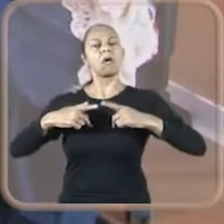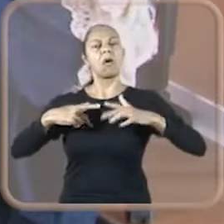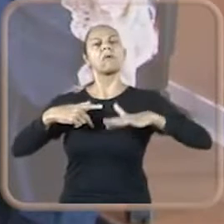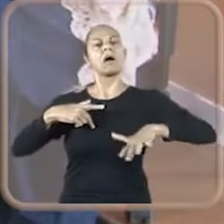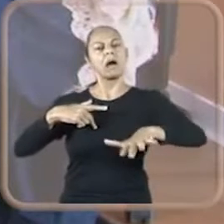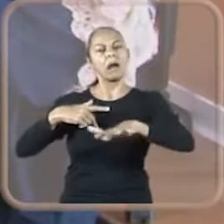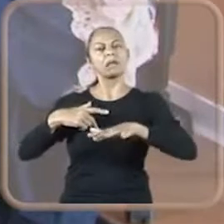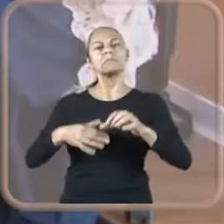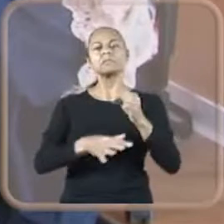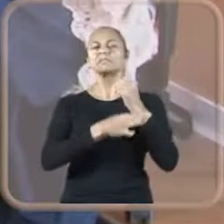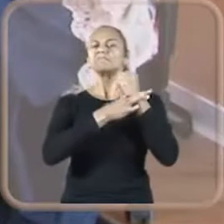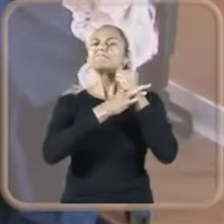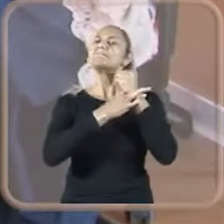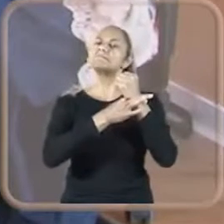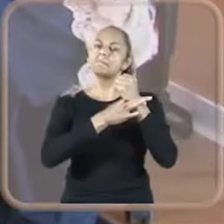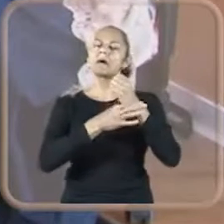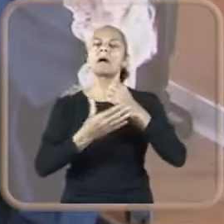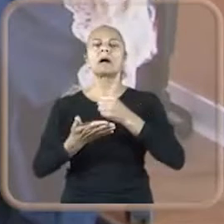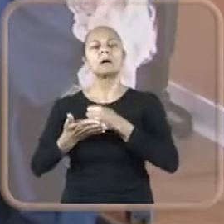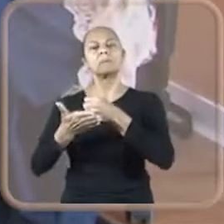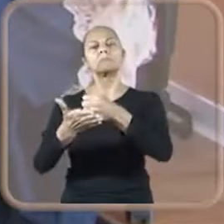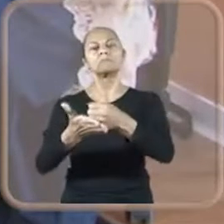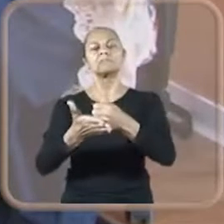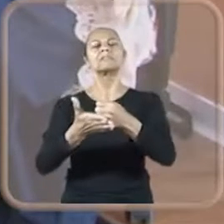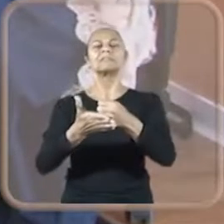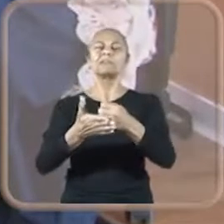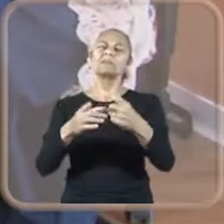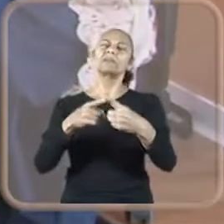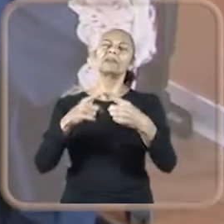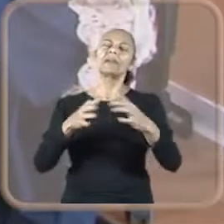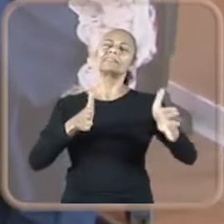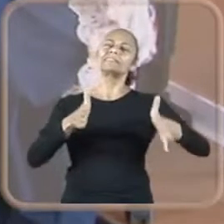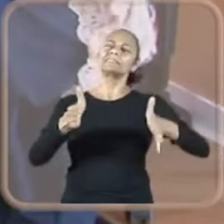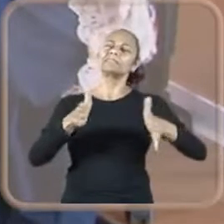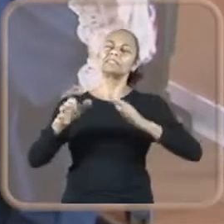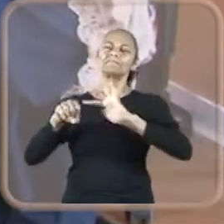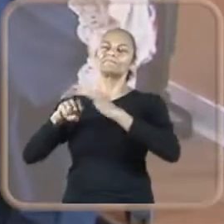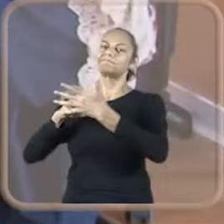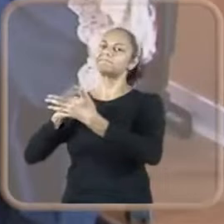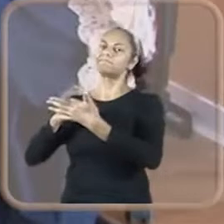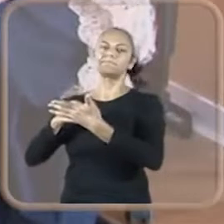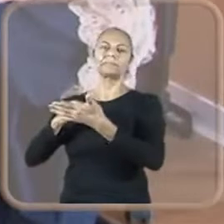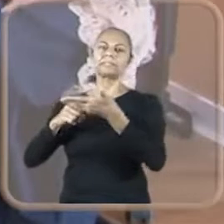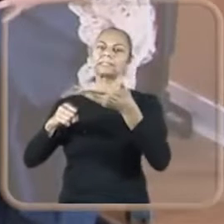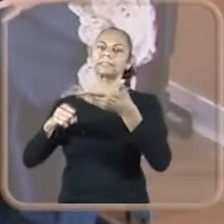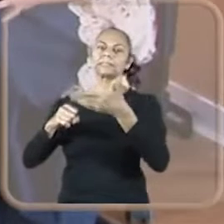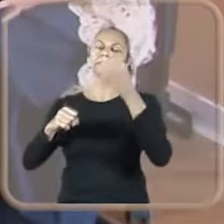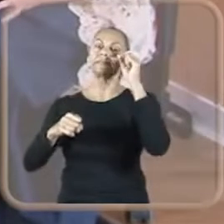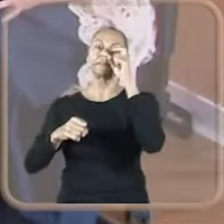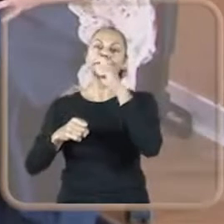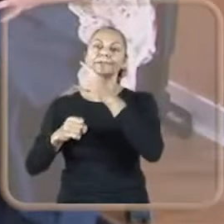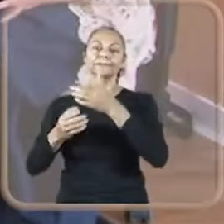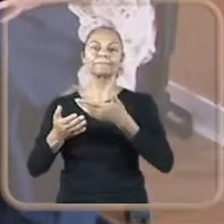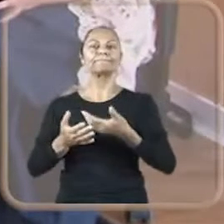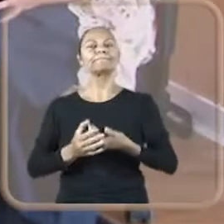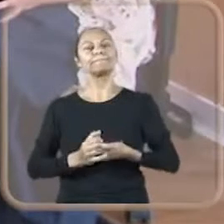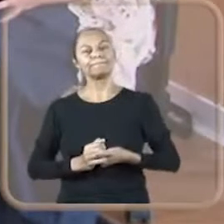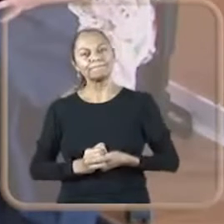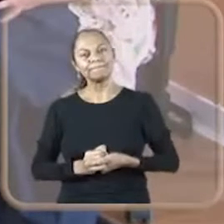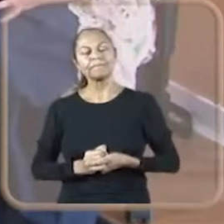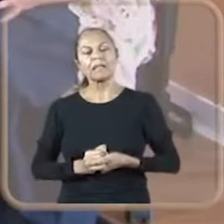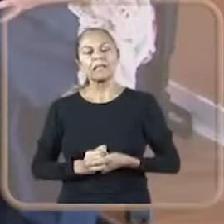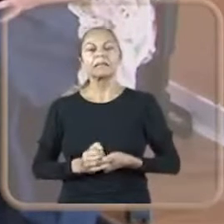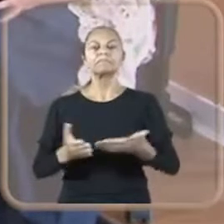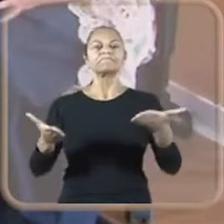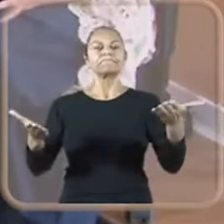espaços seguros de afeto, de apoio, para ultrapassar esse período que está sendo tão desafiador e tão difícil, né?